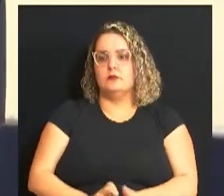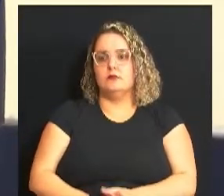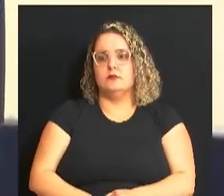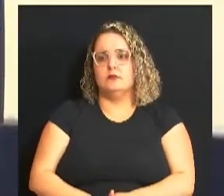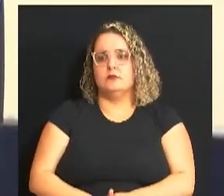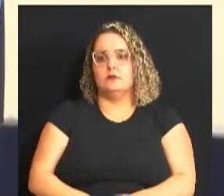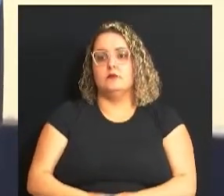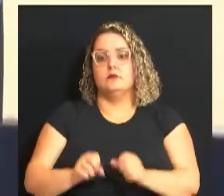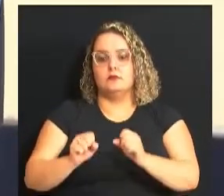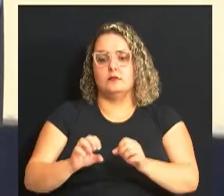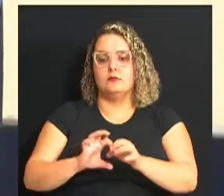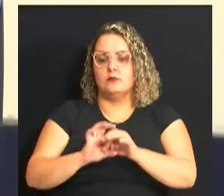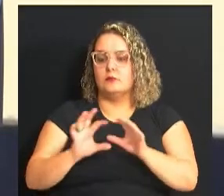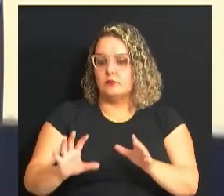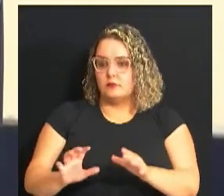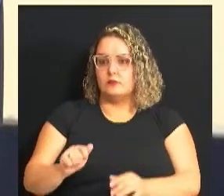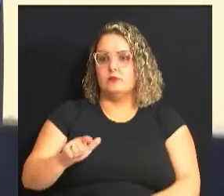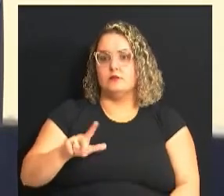seu alvará.